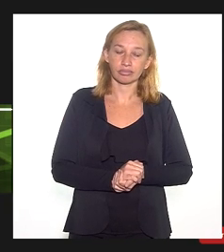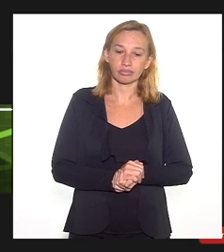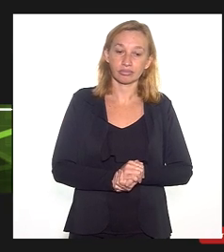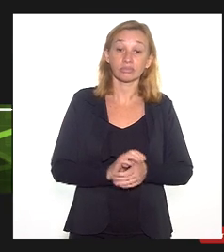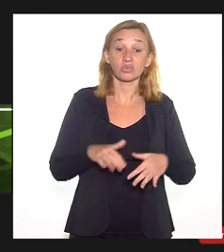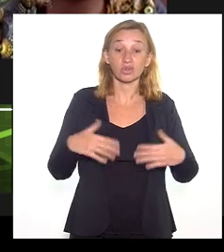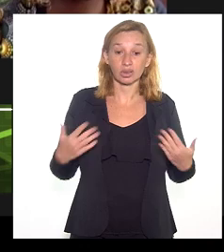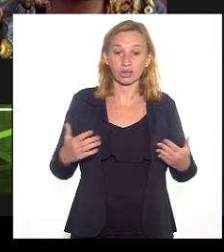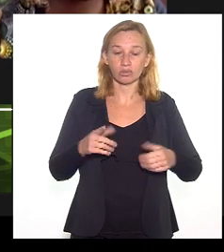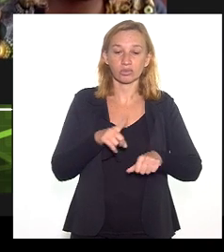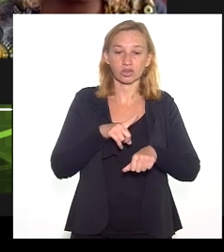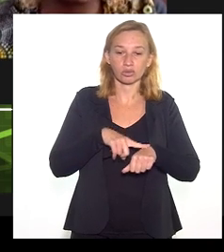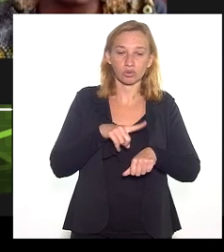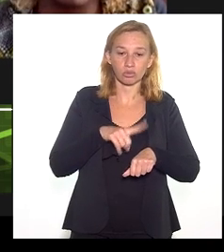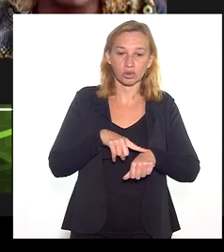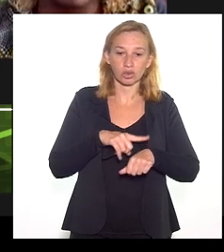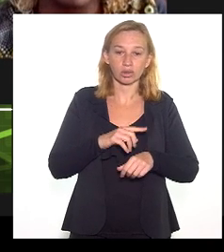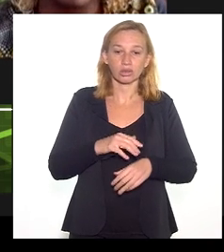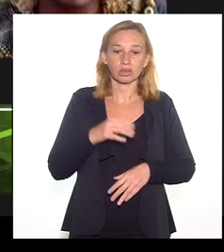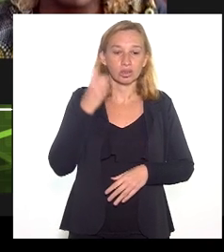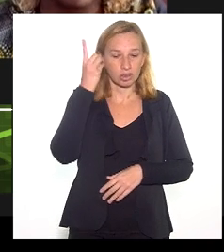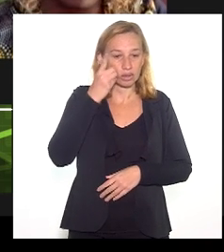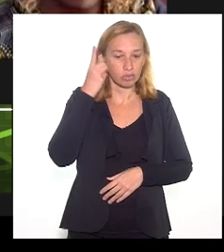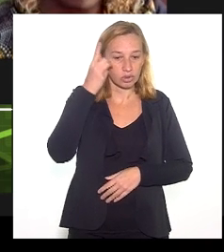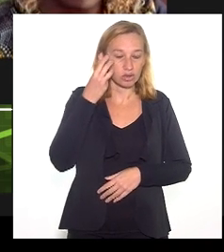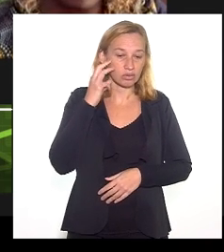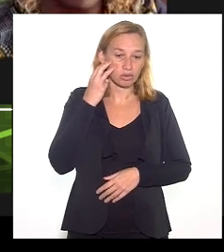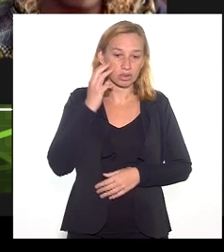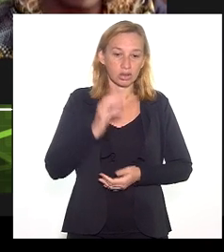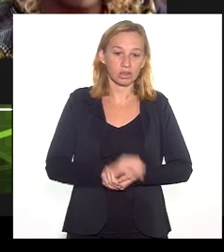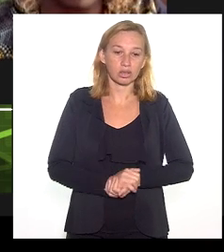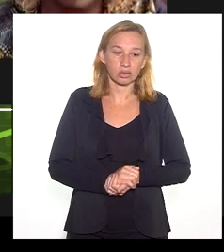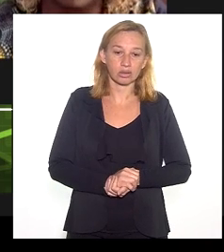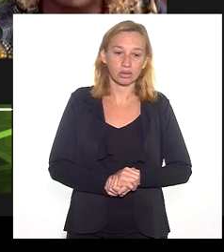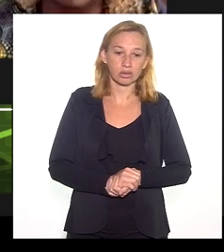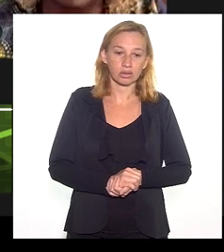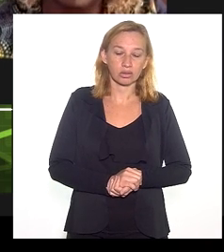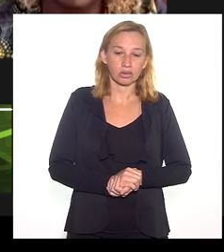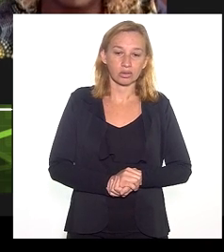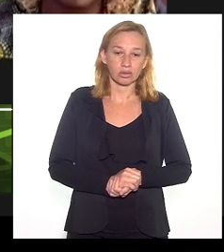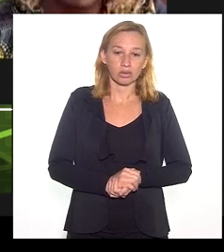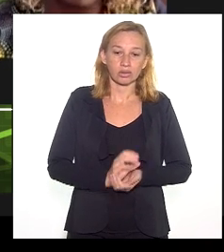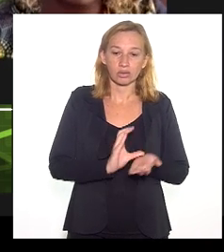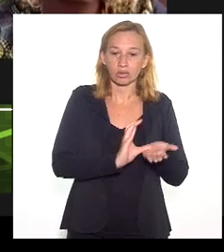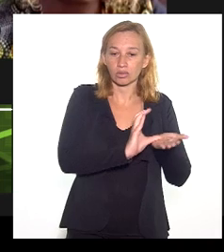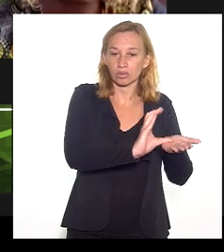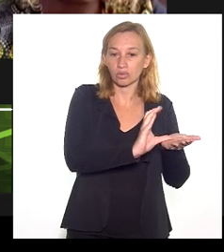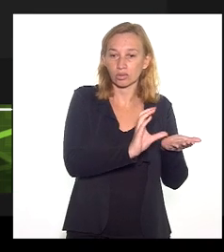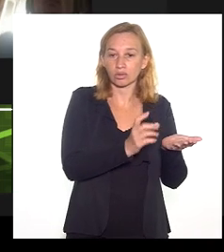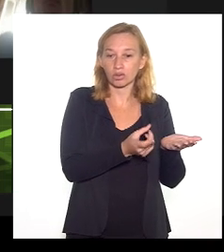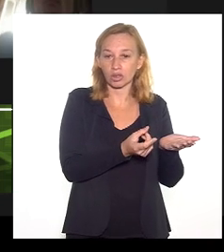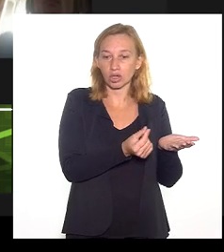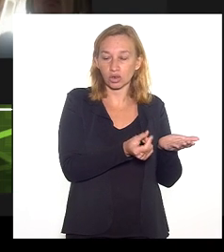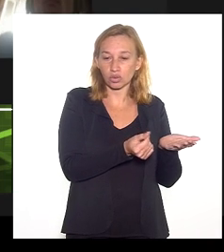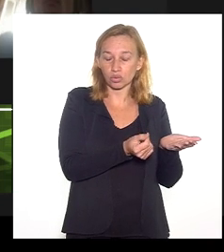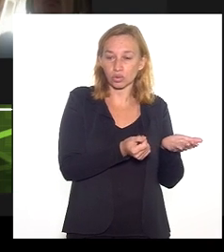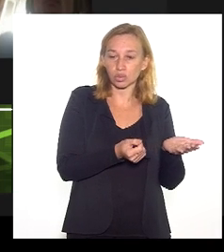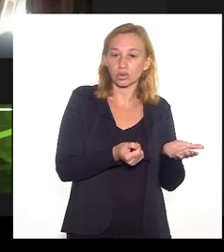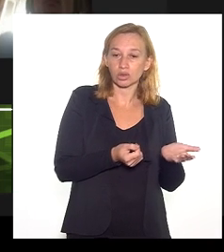neste momento, deputado Valdeck, correndo atrás de recursos, recursos